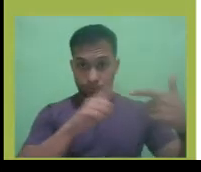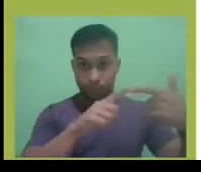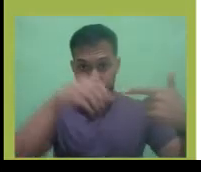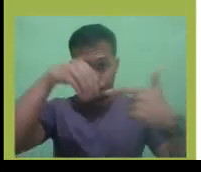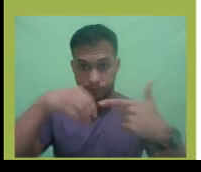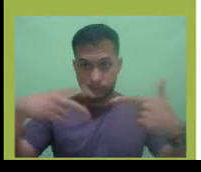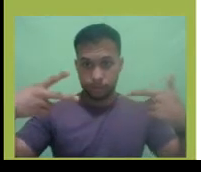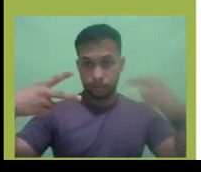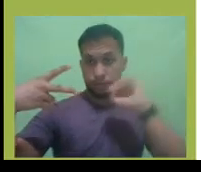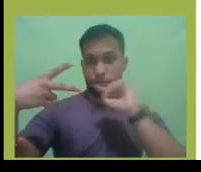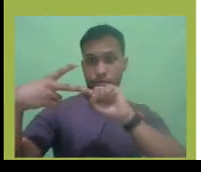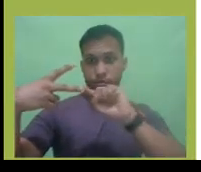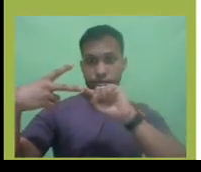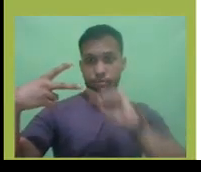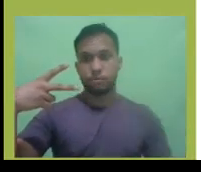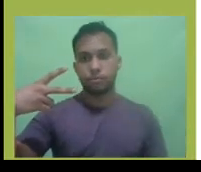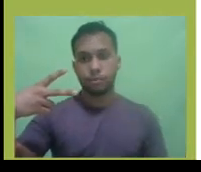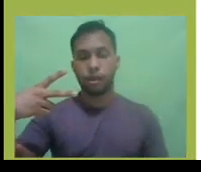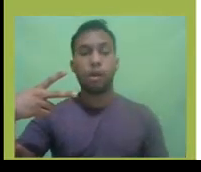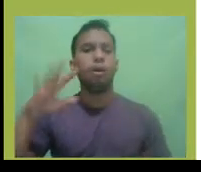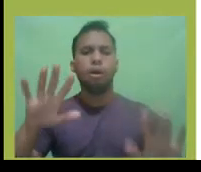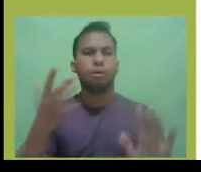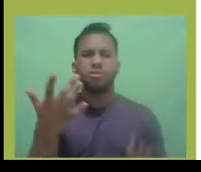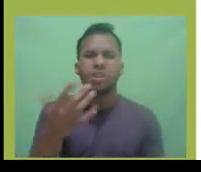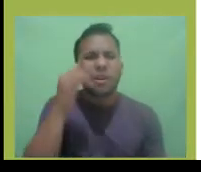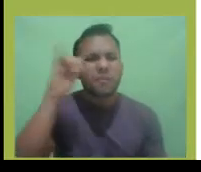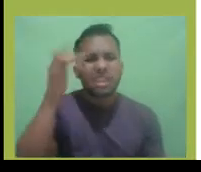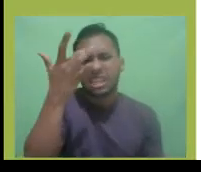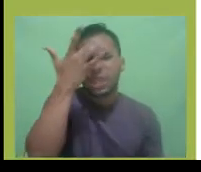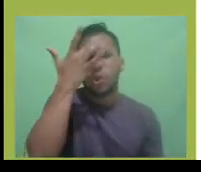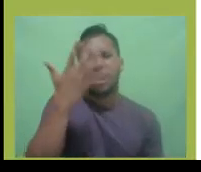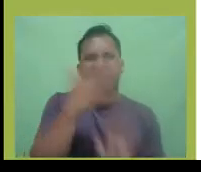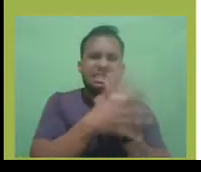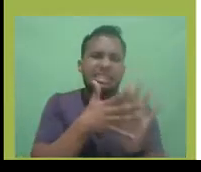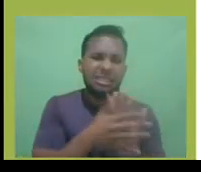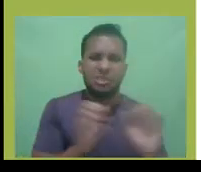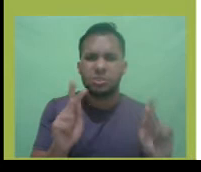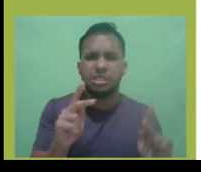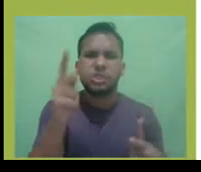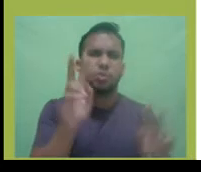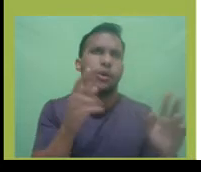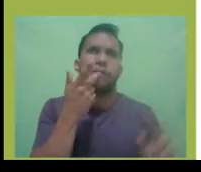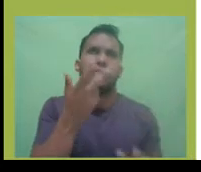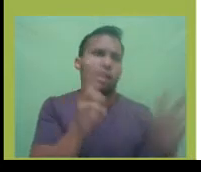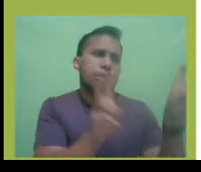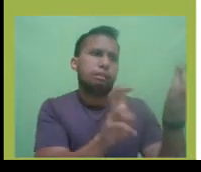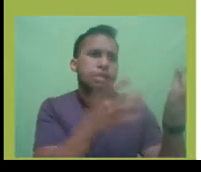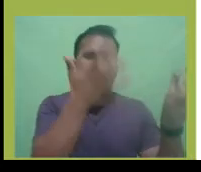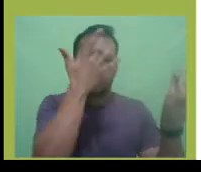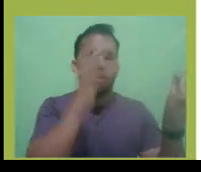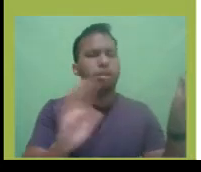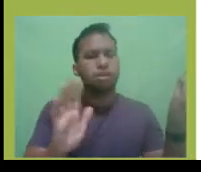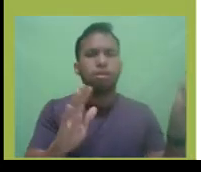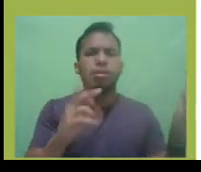se prepara, se você ensaia antes, é mais fácil falar com as suas palavras. Não decore texto. Não decore a sua